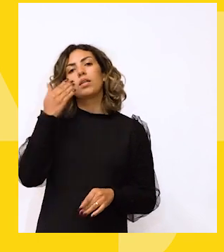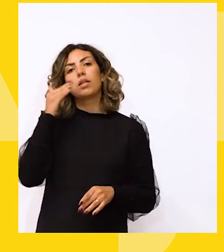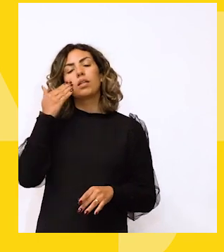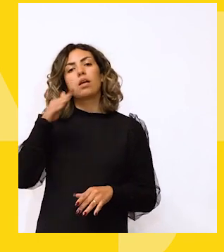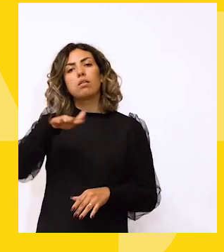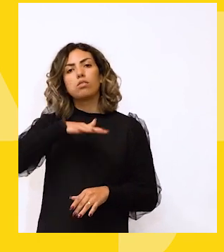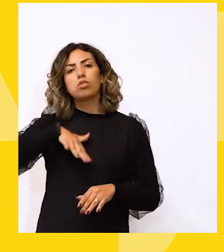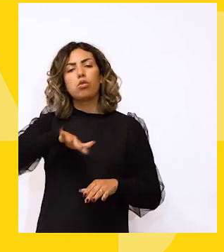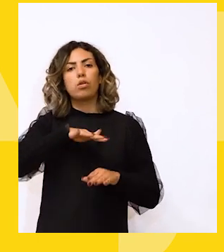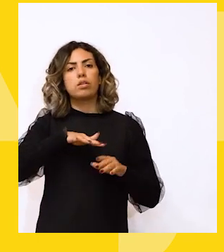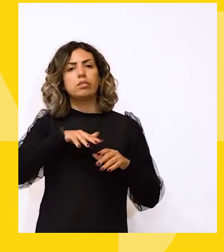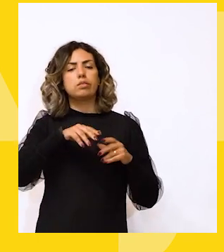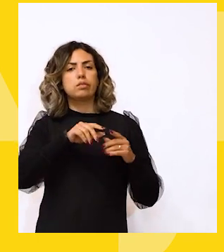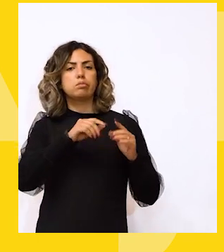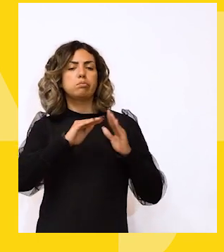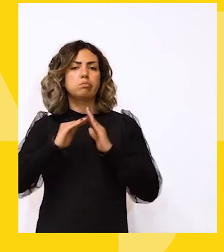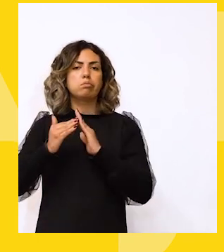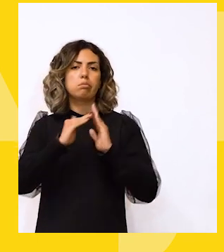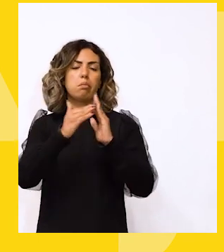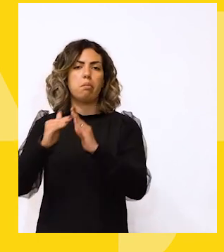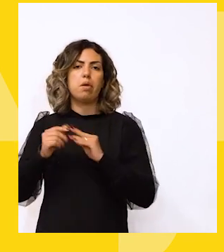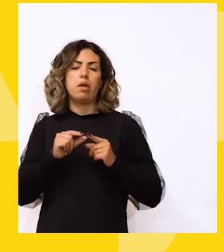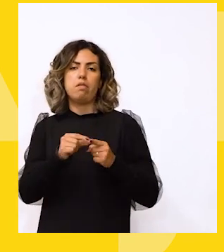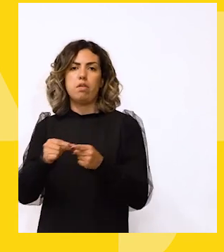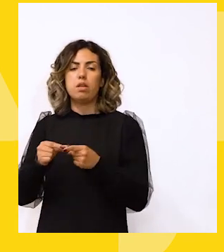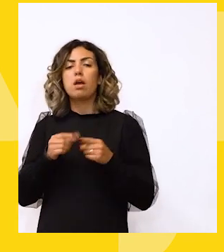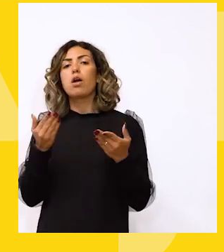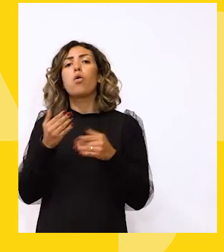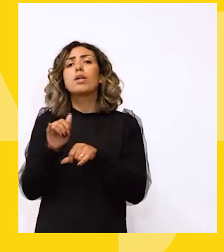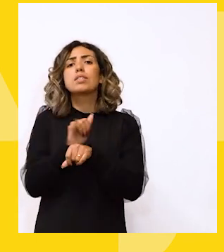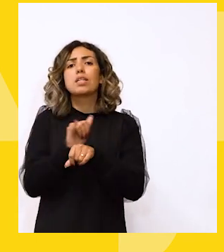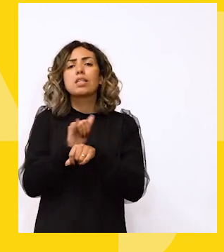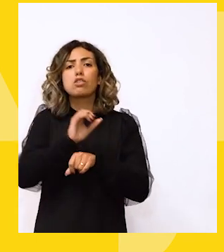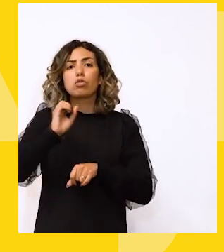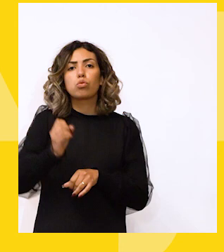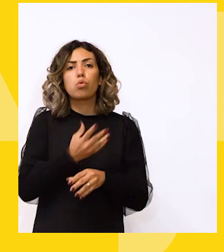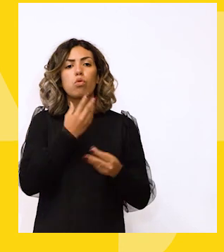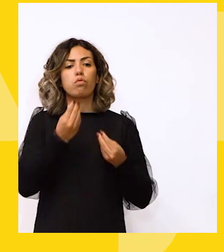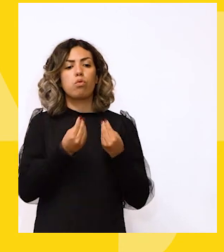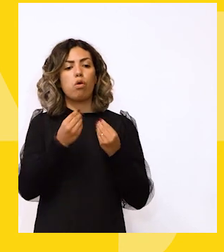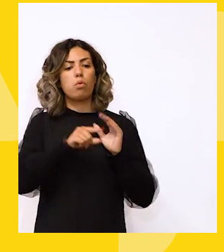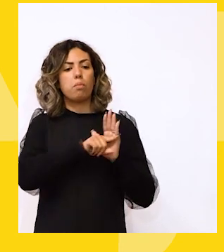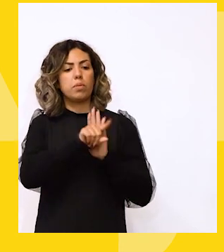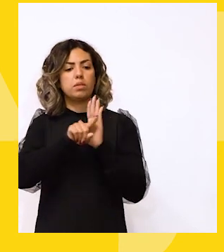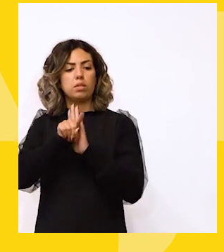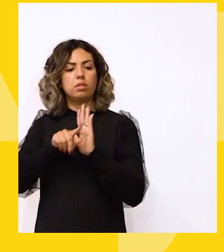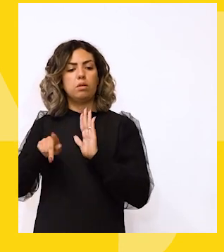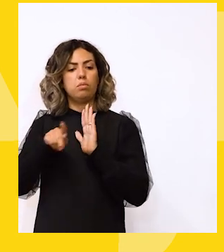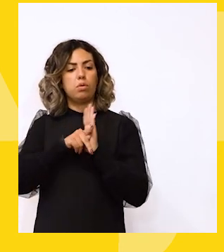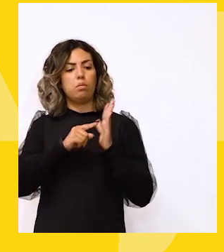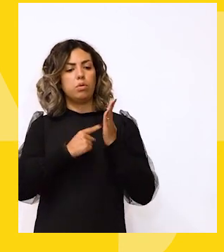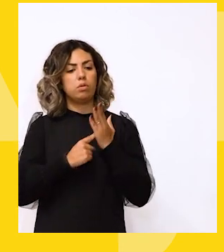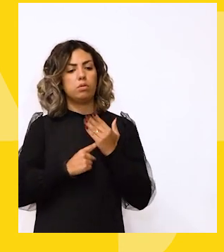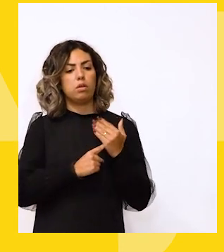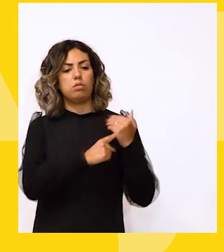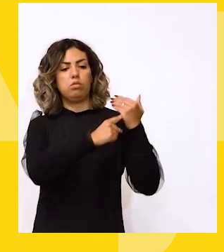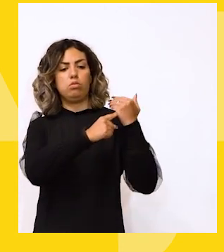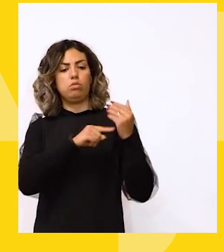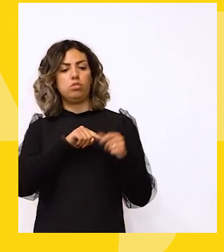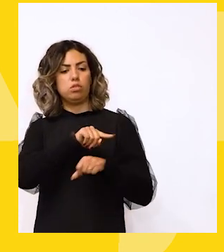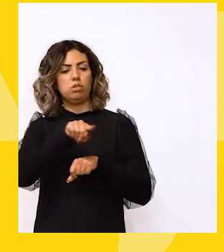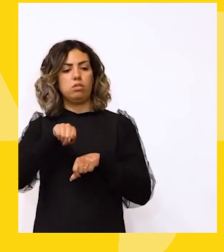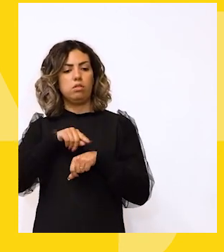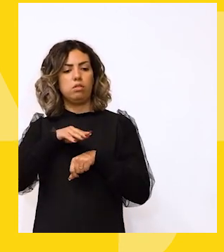rurais ou periféricas uma ação de inovação estimular pesquisas relacionadas à tecnologias que melhora aproveitamento do solo